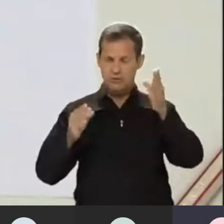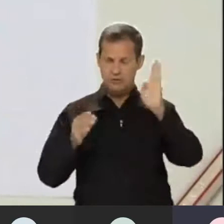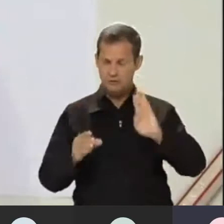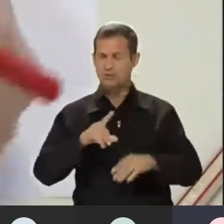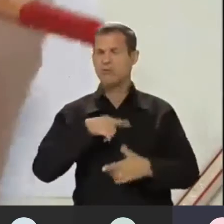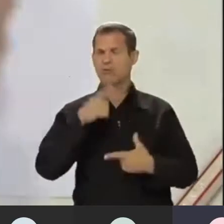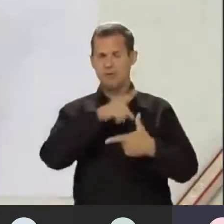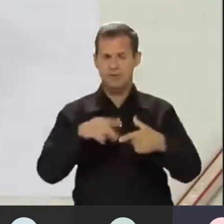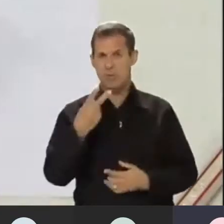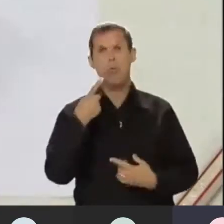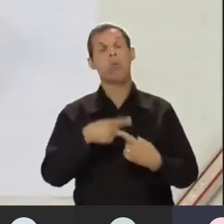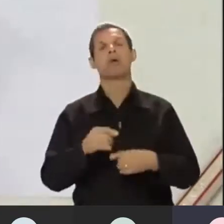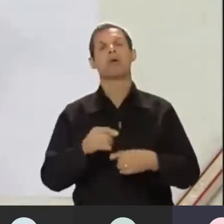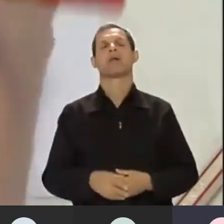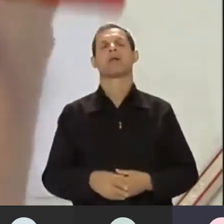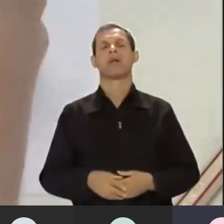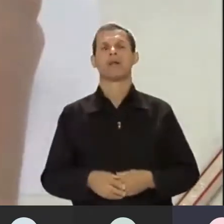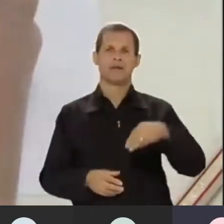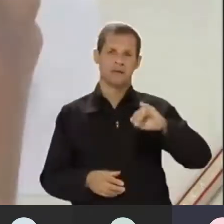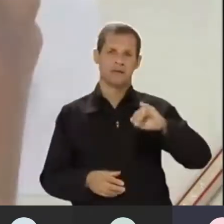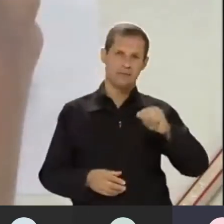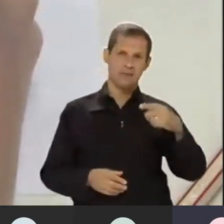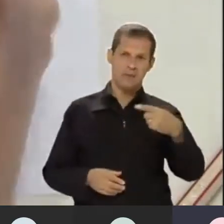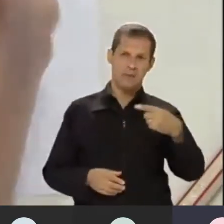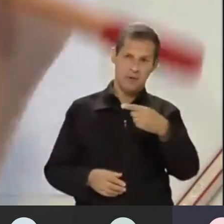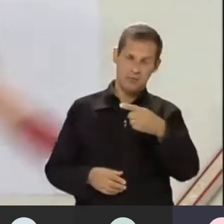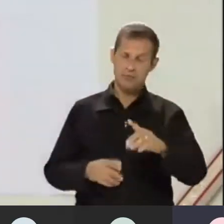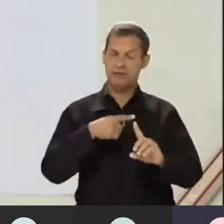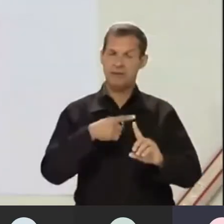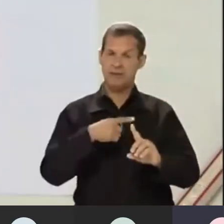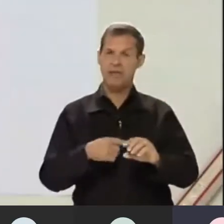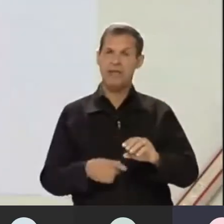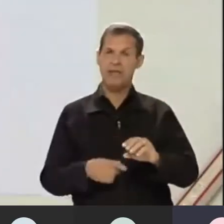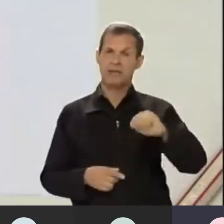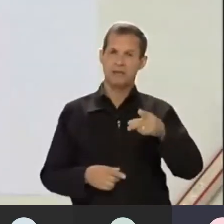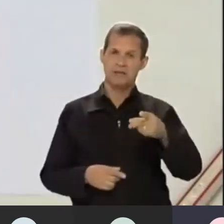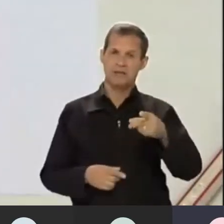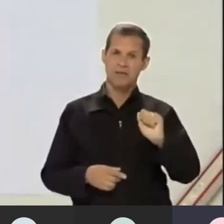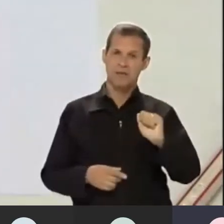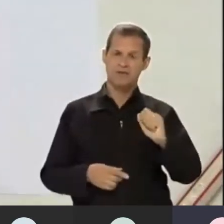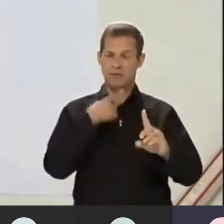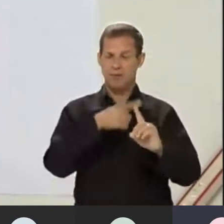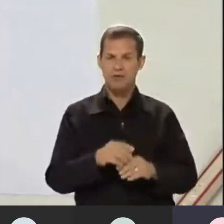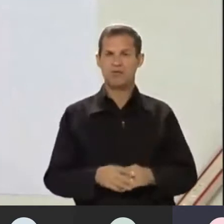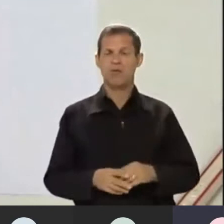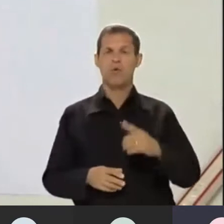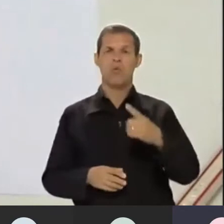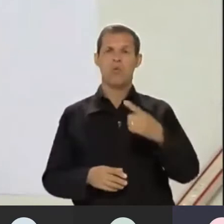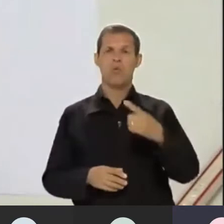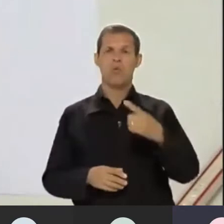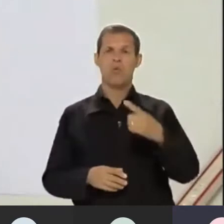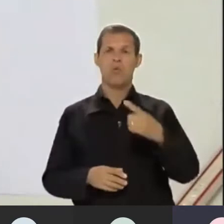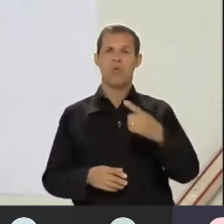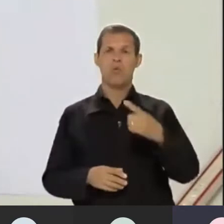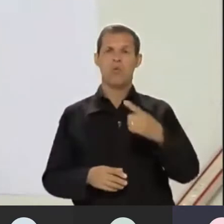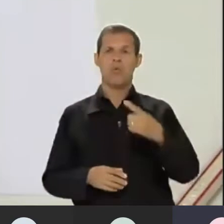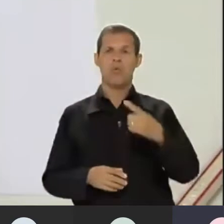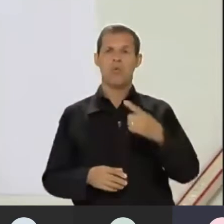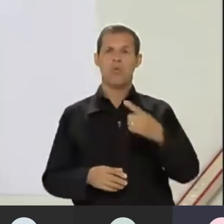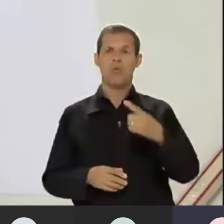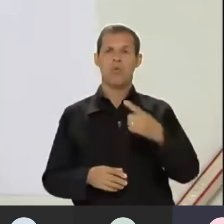Brasil. A gente dividiu por 2, porque na mínima eu desço, na máxima eu subo. Então aqui eu vou descer 1,5, depois a gente vai ficar mais